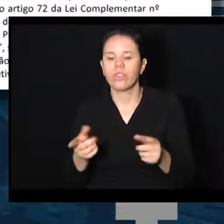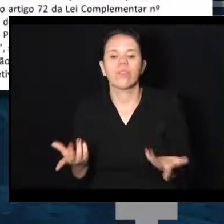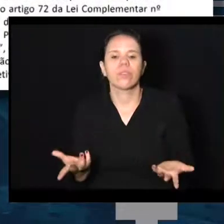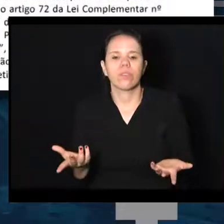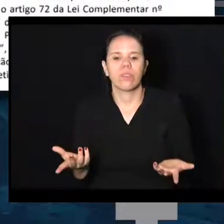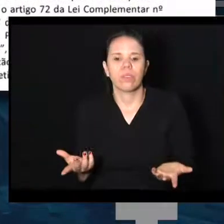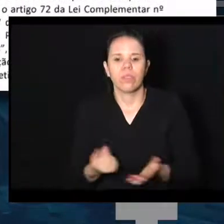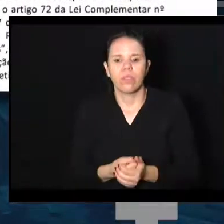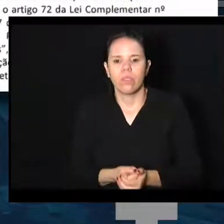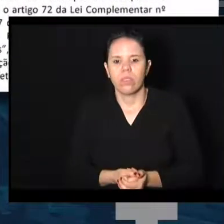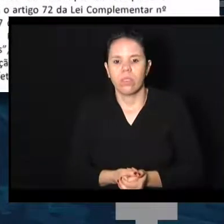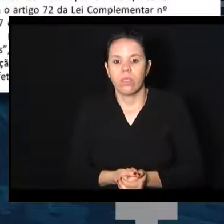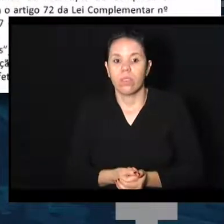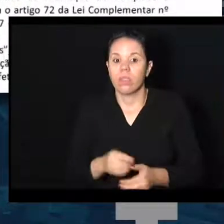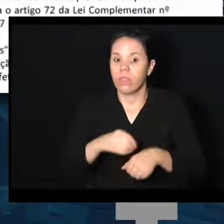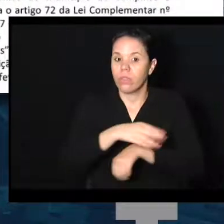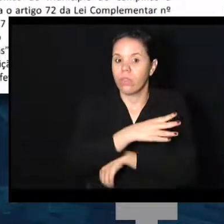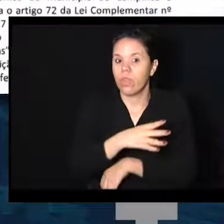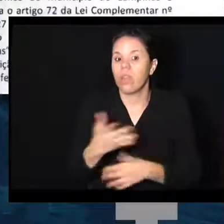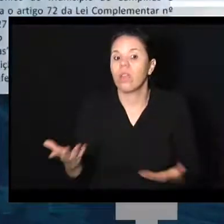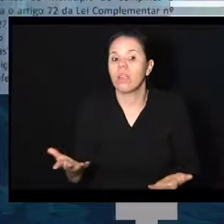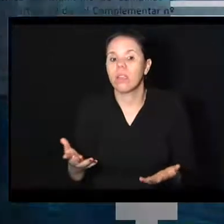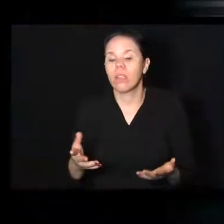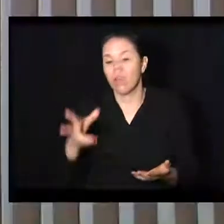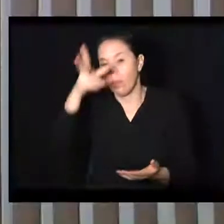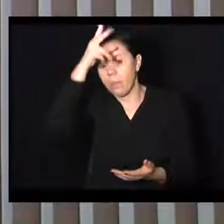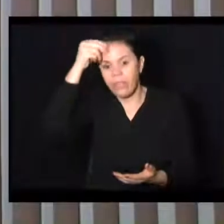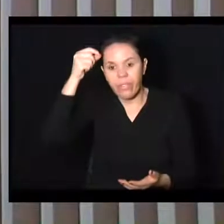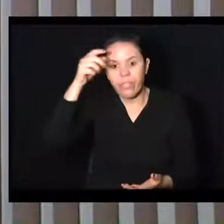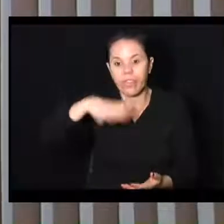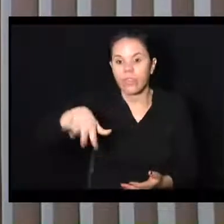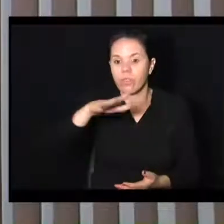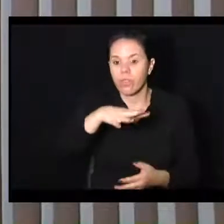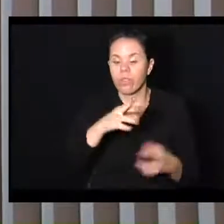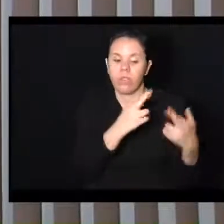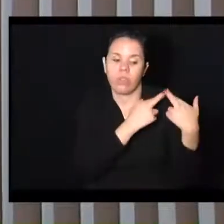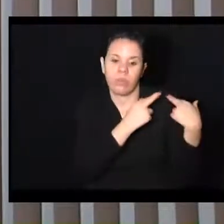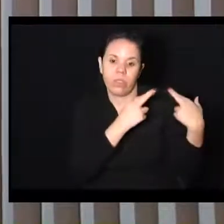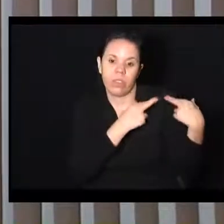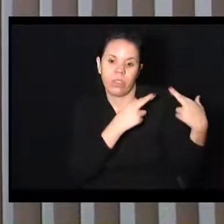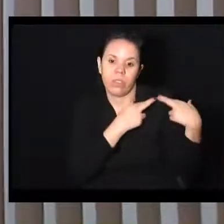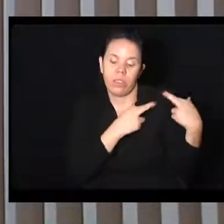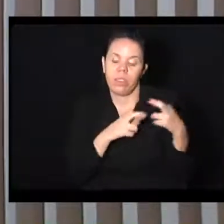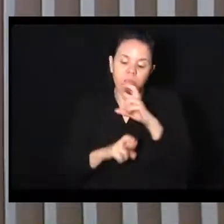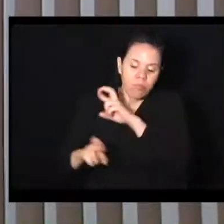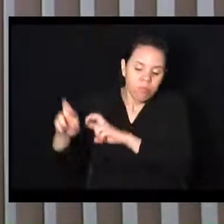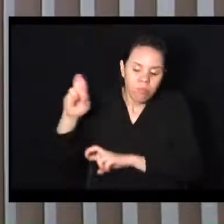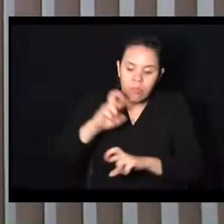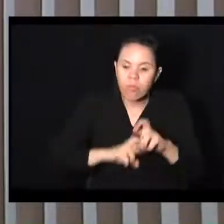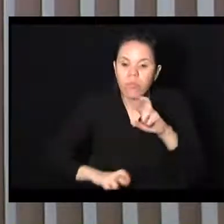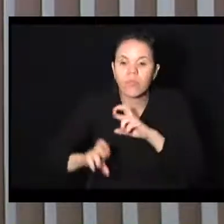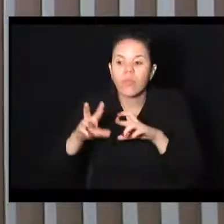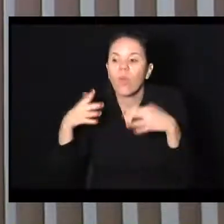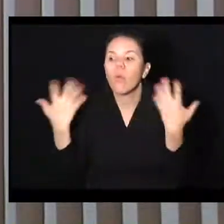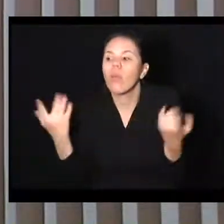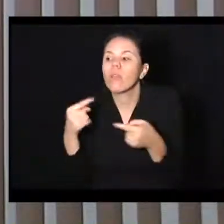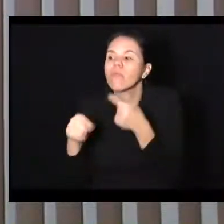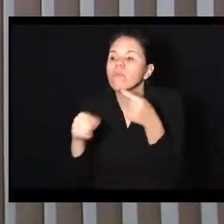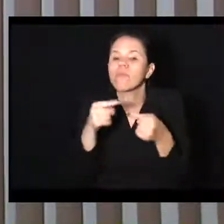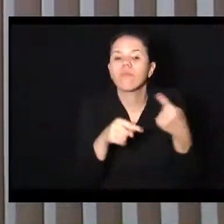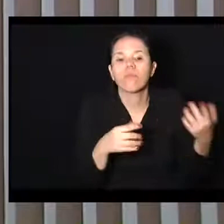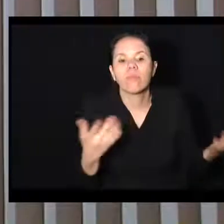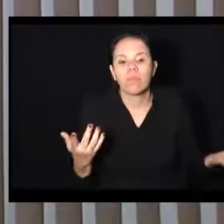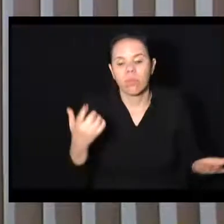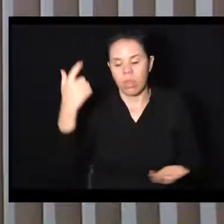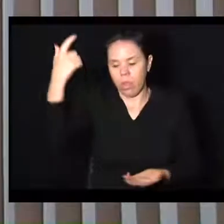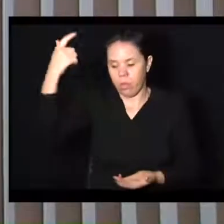poder público a responsabilidade de fiscalização. O adquirente ele fica de mãos atadas, porque